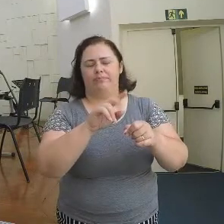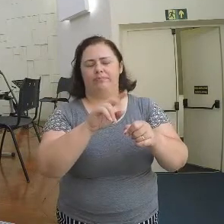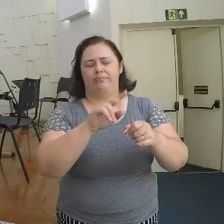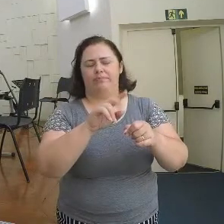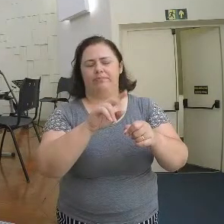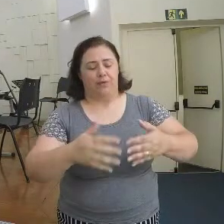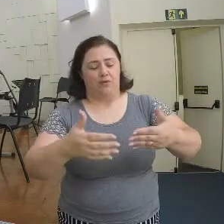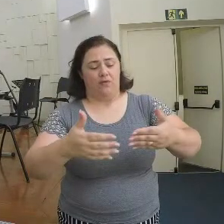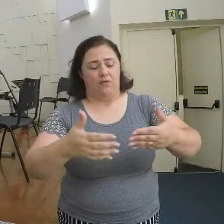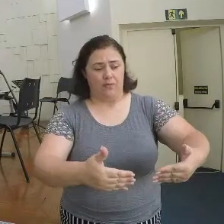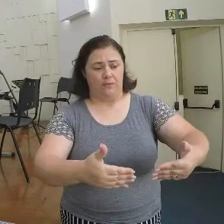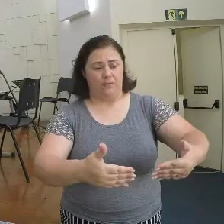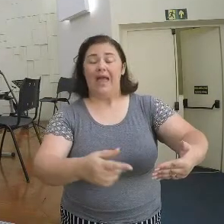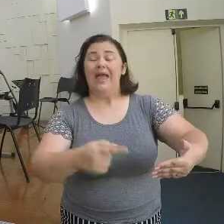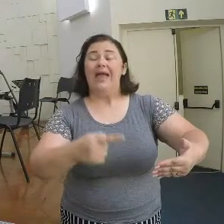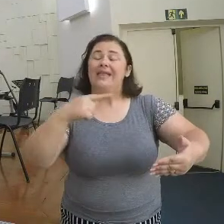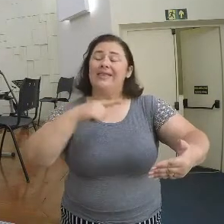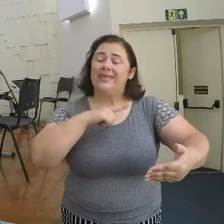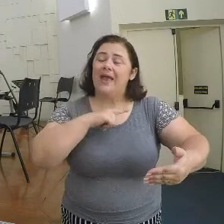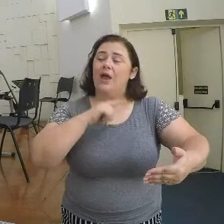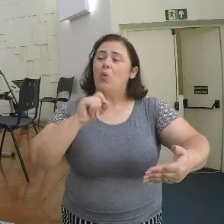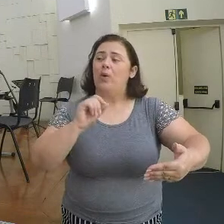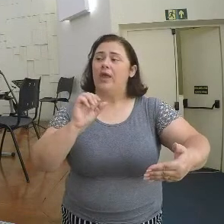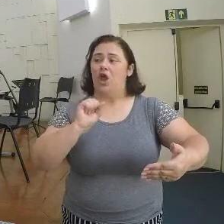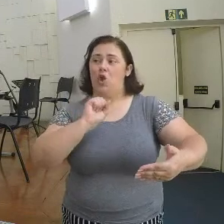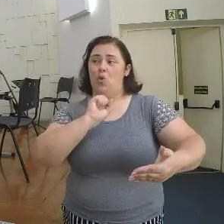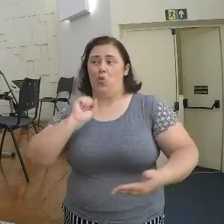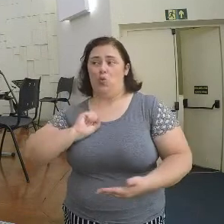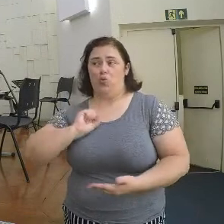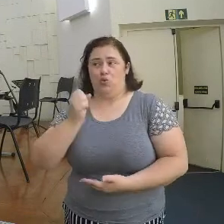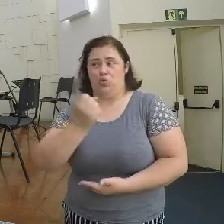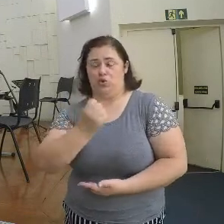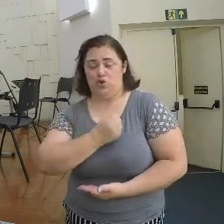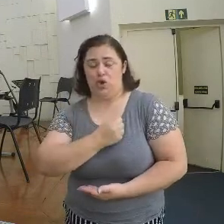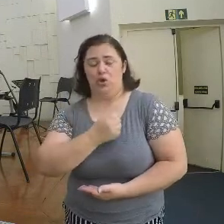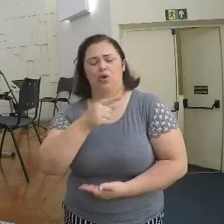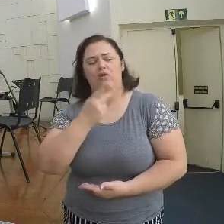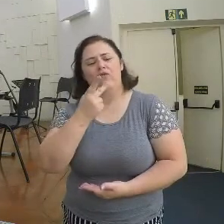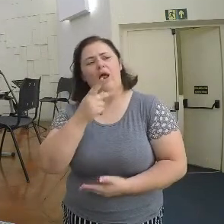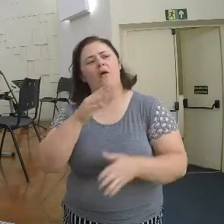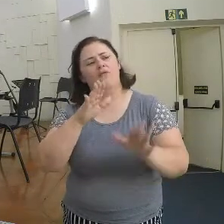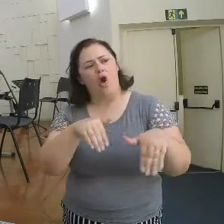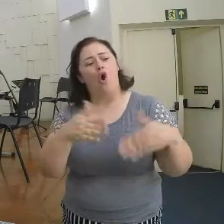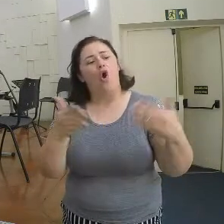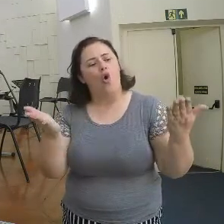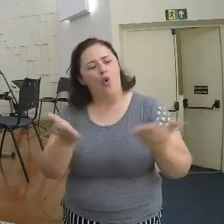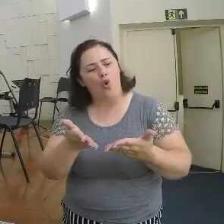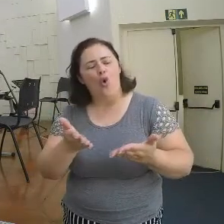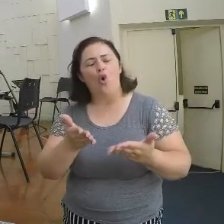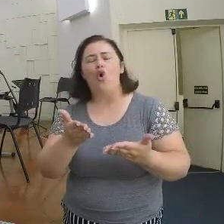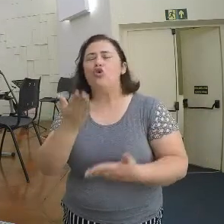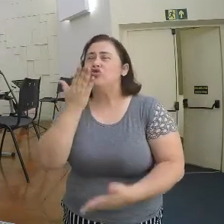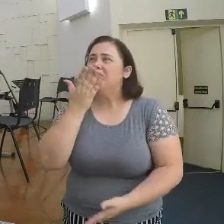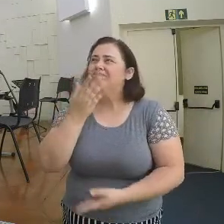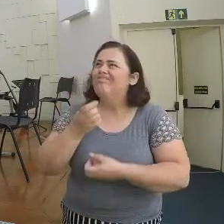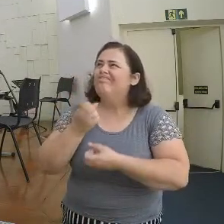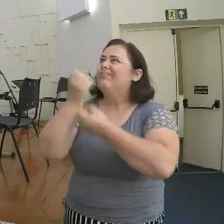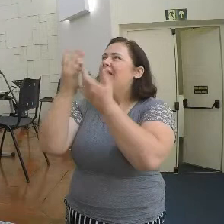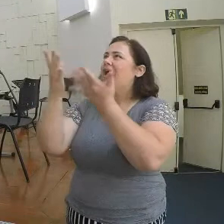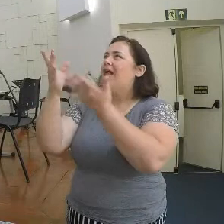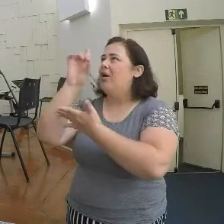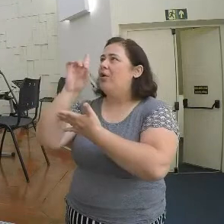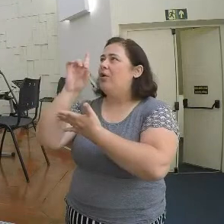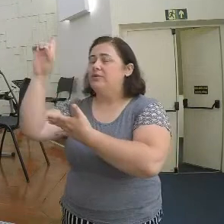ao que naqueles dias for sacerdote e lhe dirás: hoje declaro ao Senhor